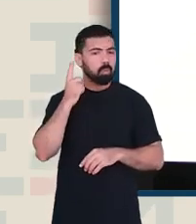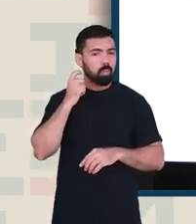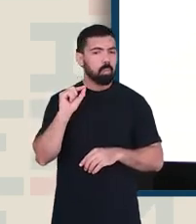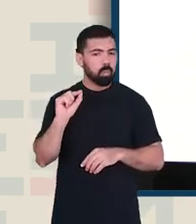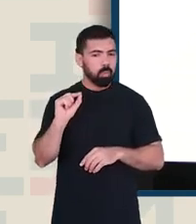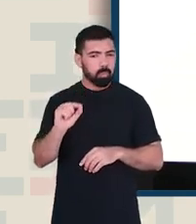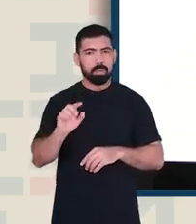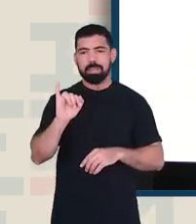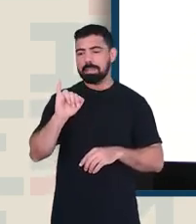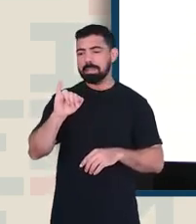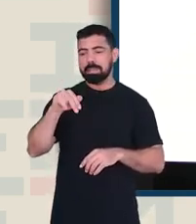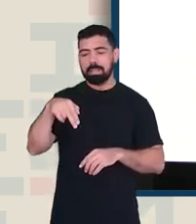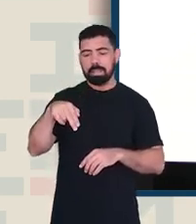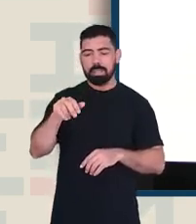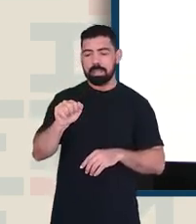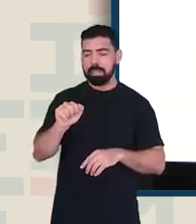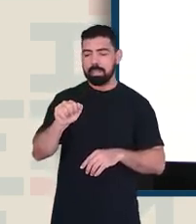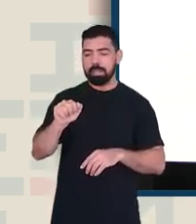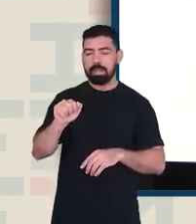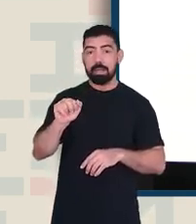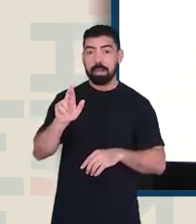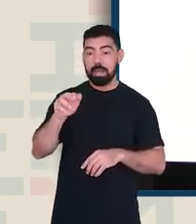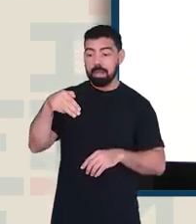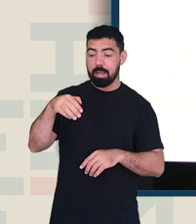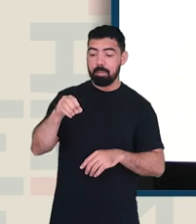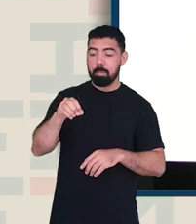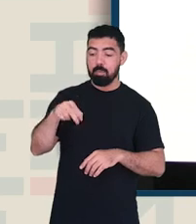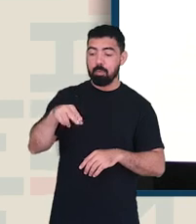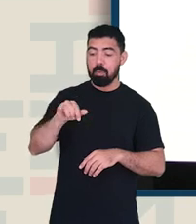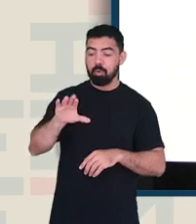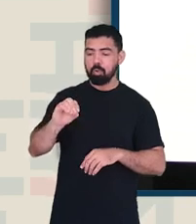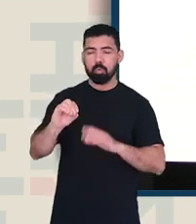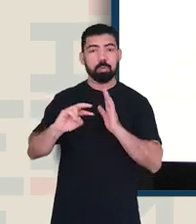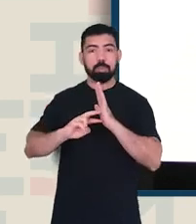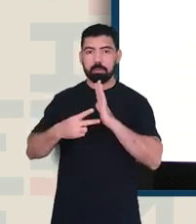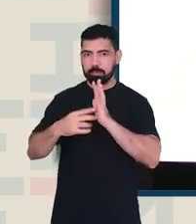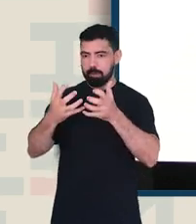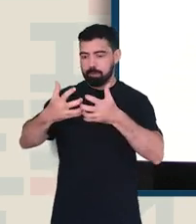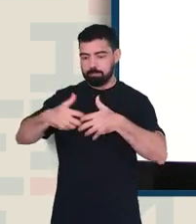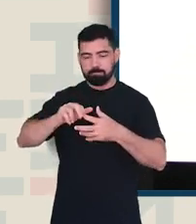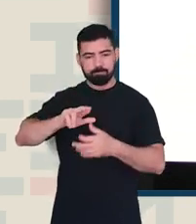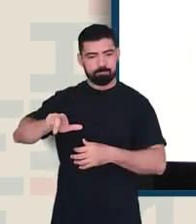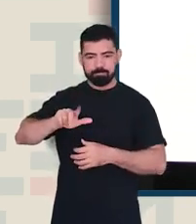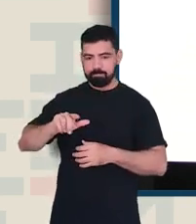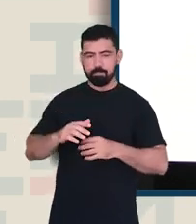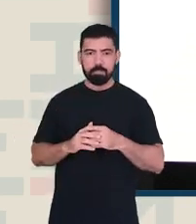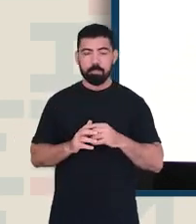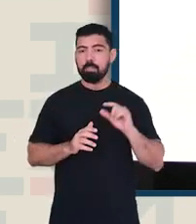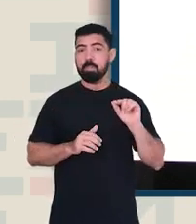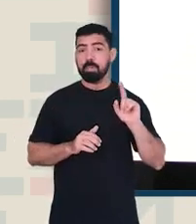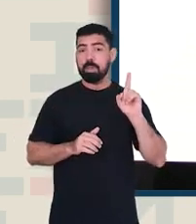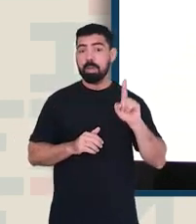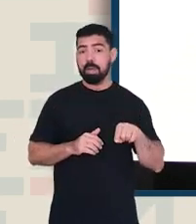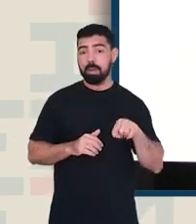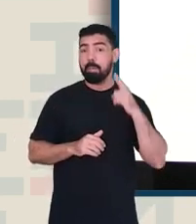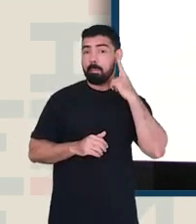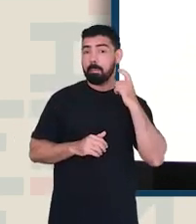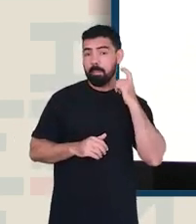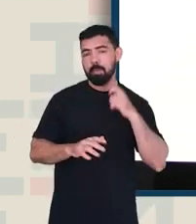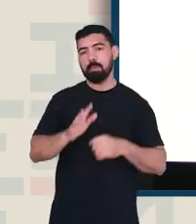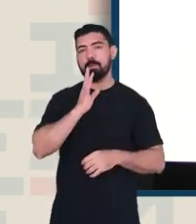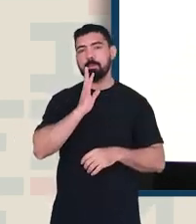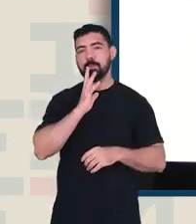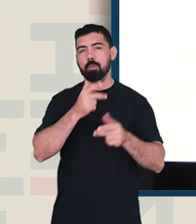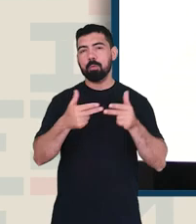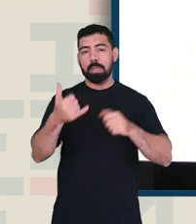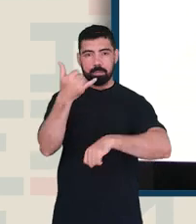espectro inarmônico, ou seja, não harmônico, que são os sons produzidos por coisas de metal,